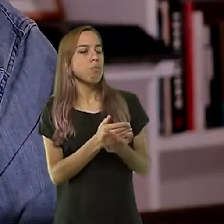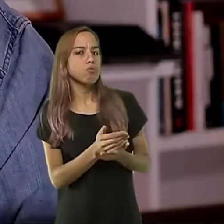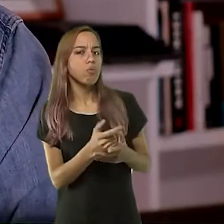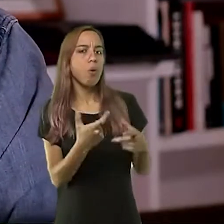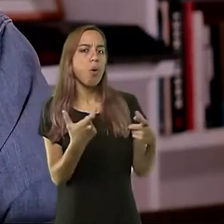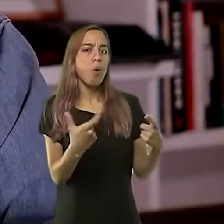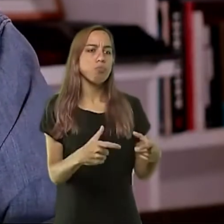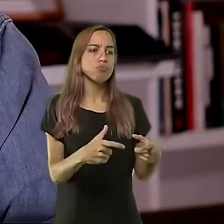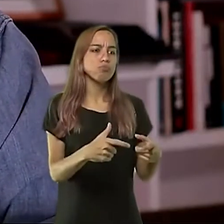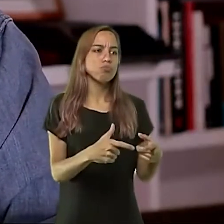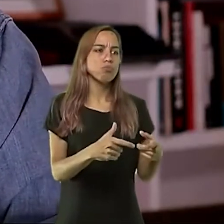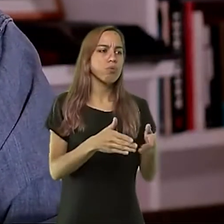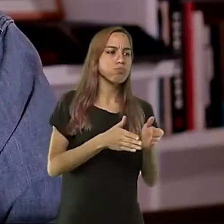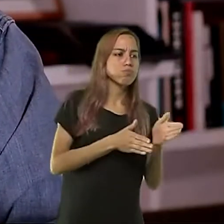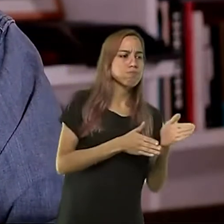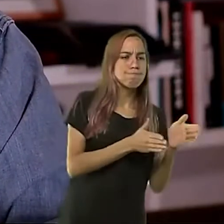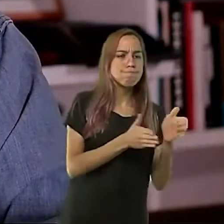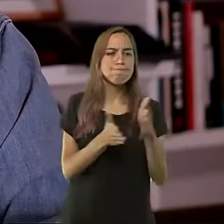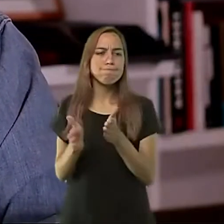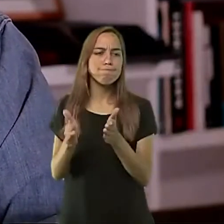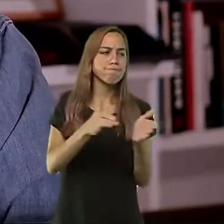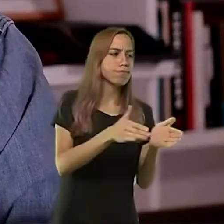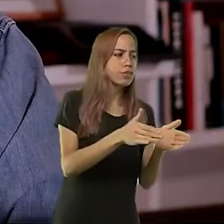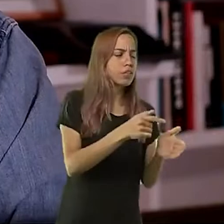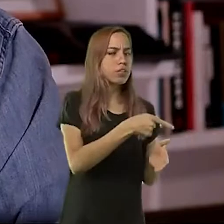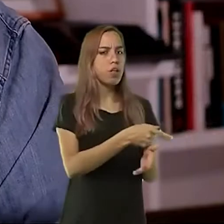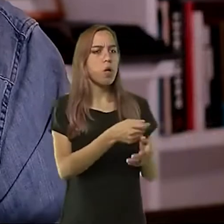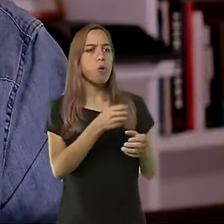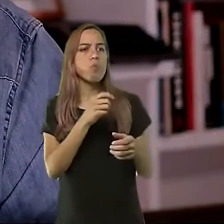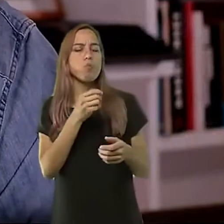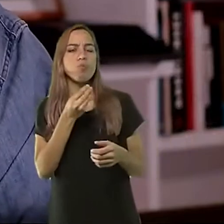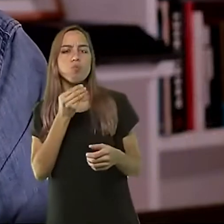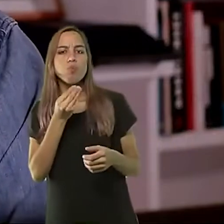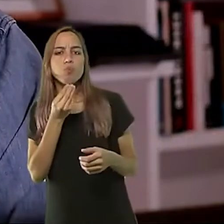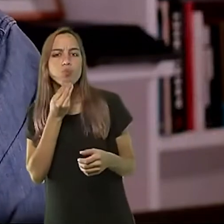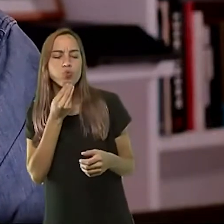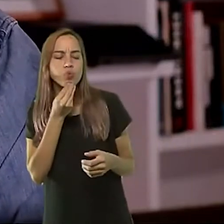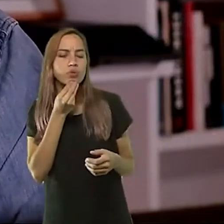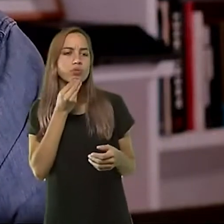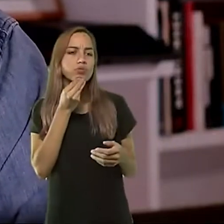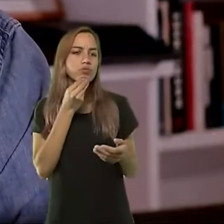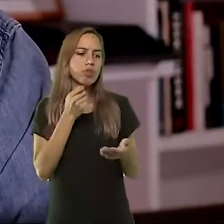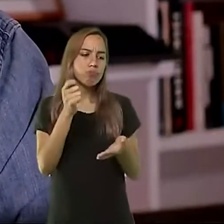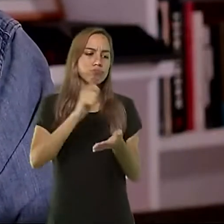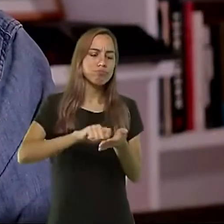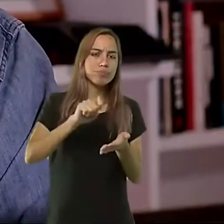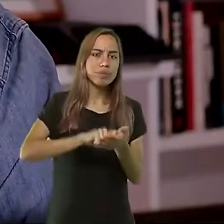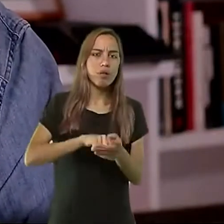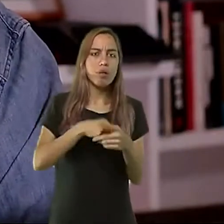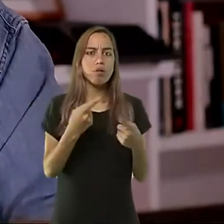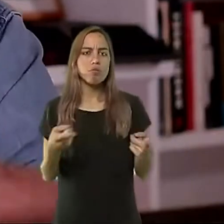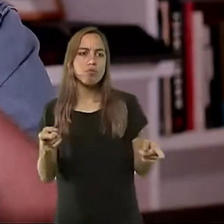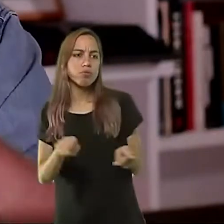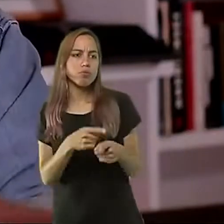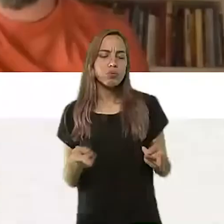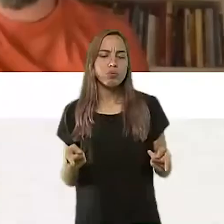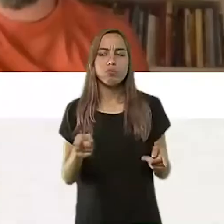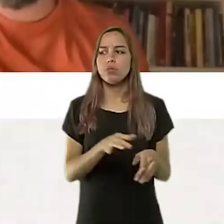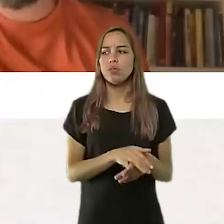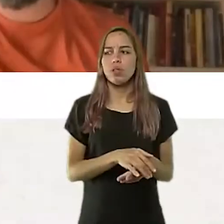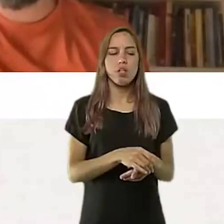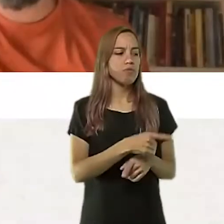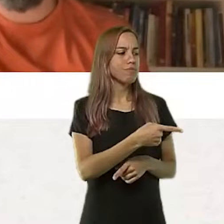poderia ter sido ilustrador, músico, o Zé, e também apenas incorporou. Como é que foi